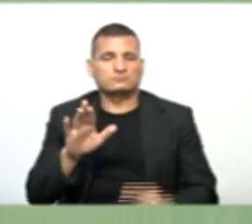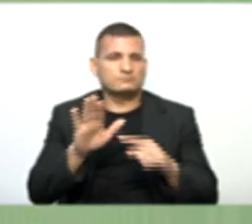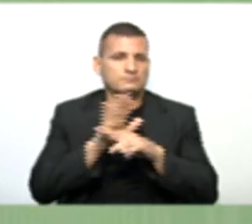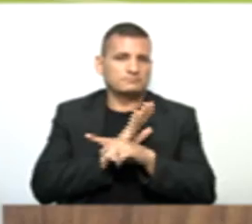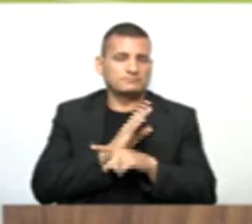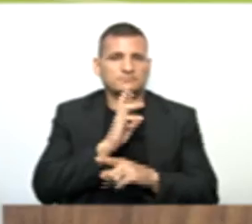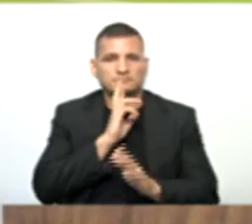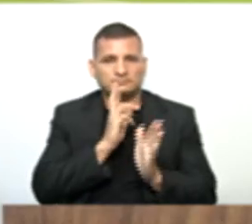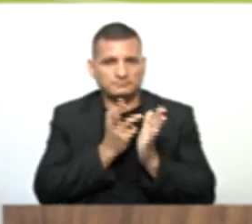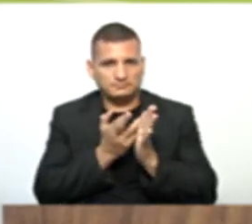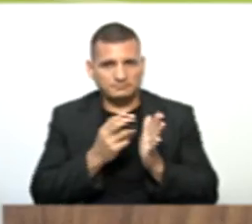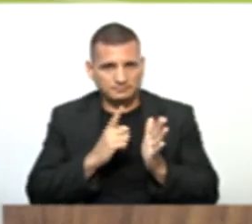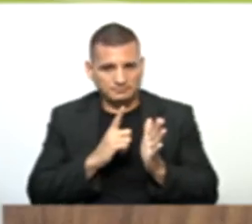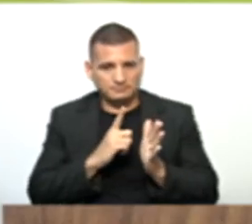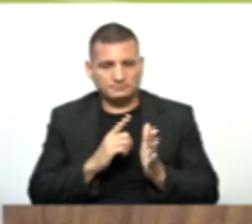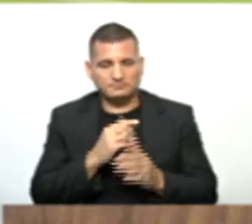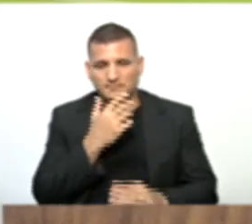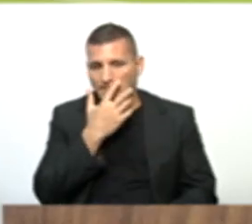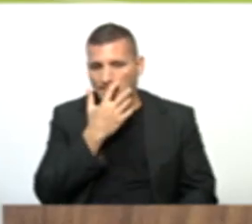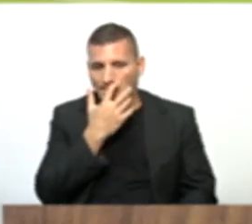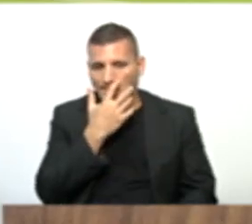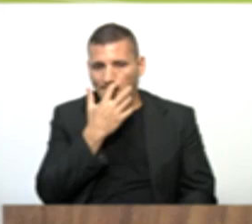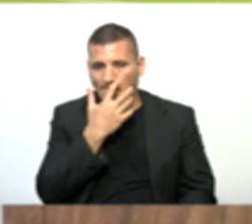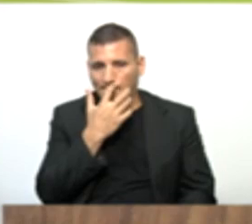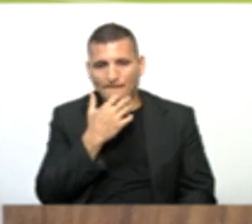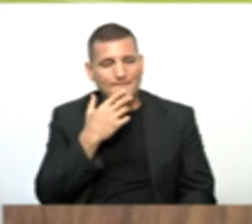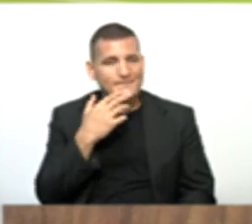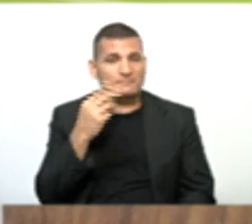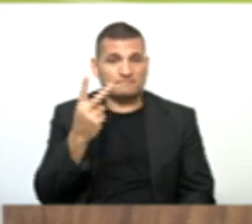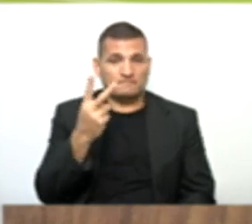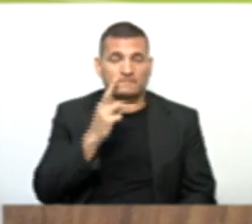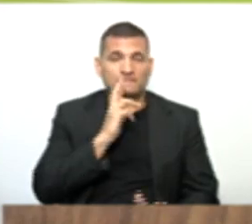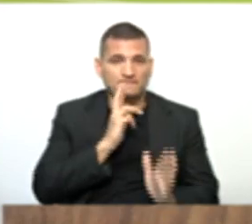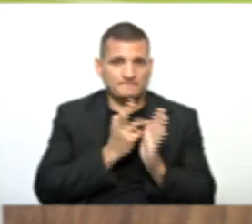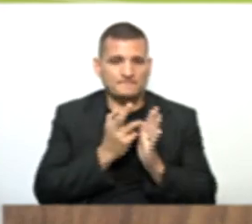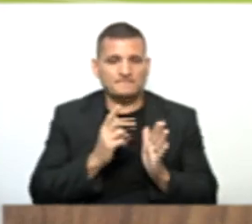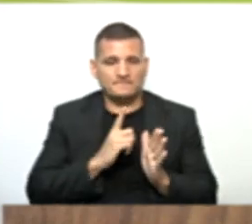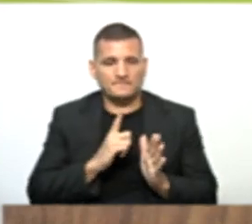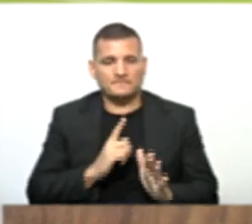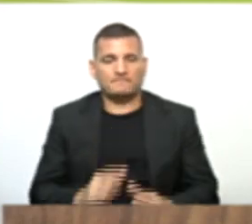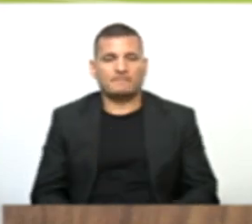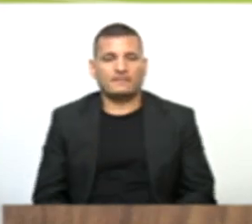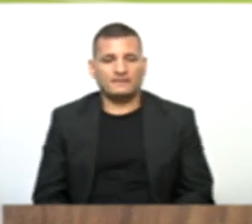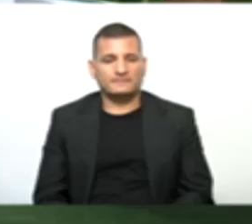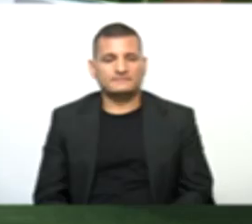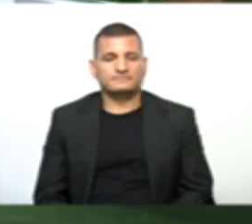esse? 2 respostas. Corretas, professor? Sim. Tá,